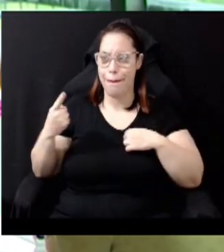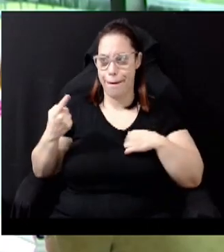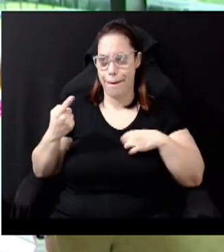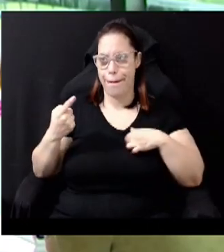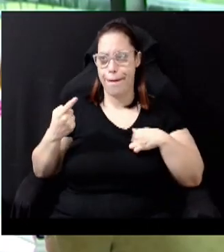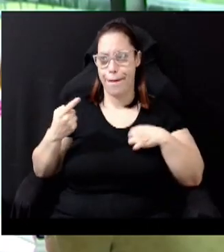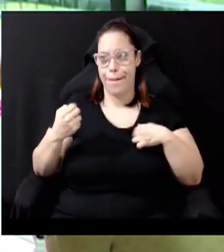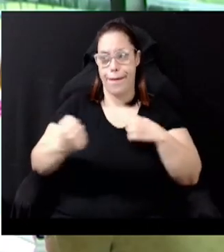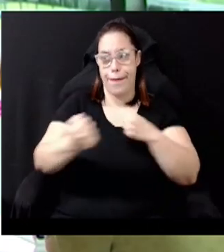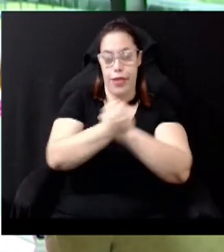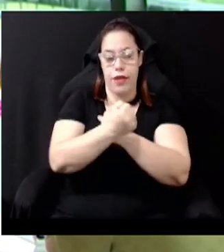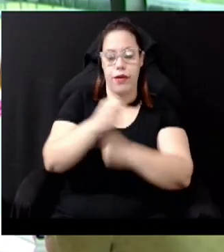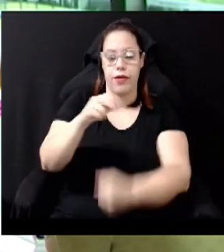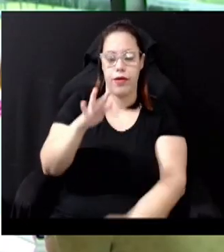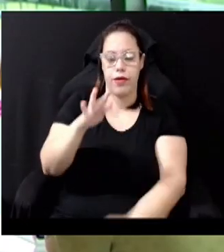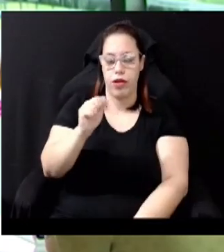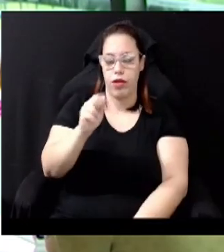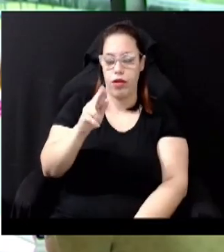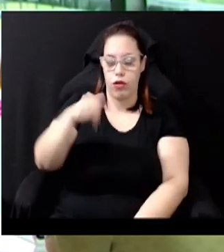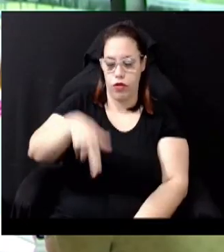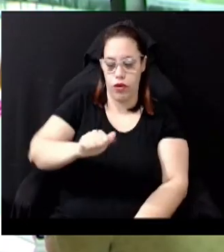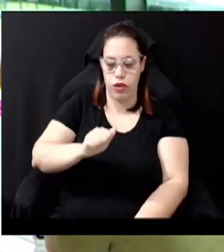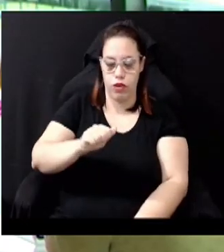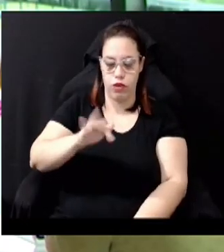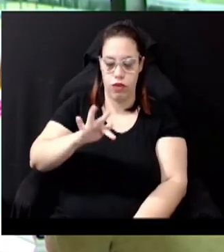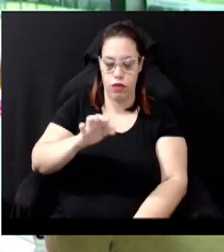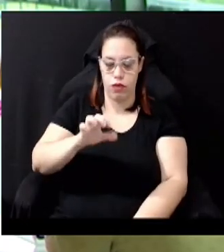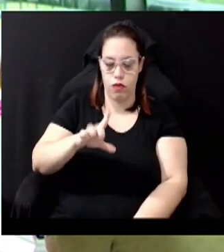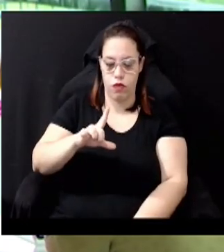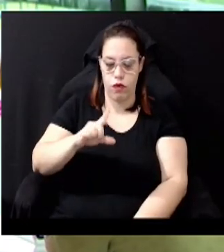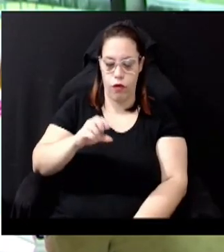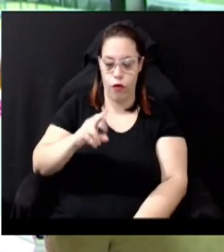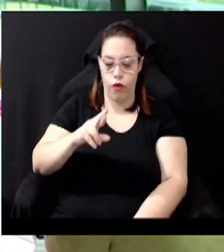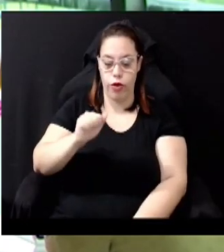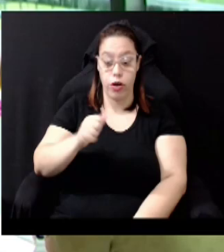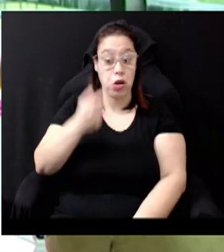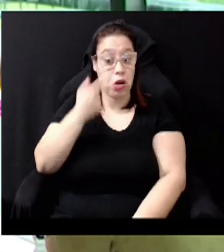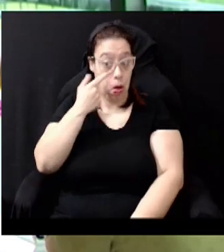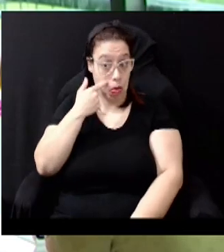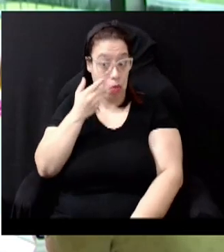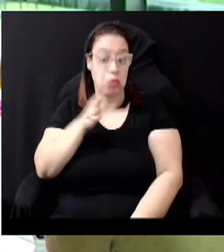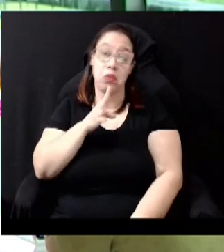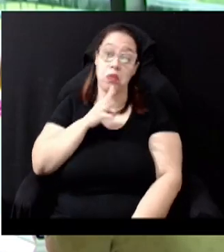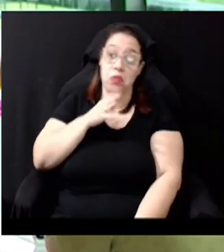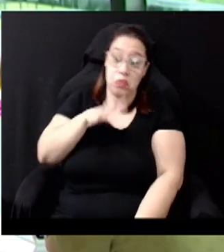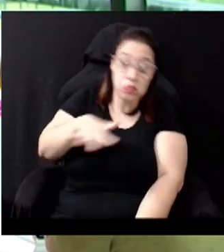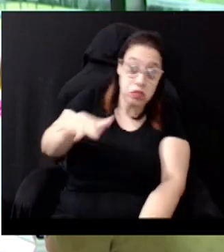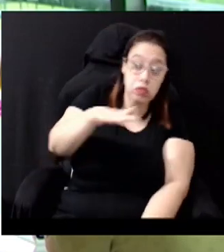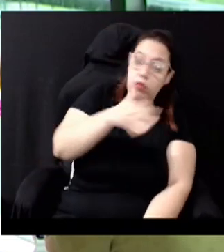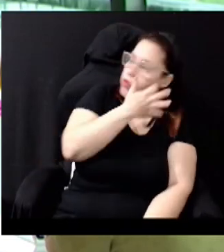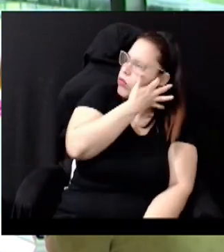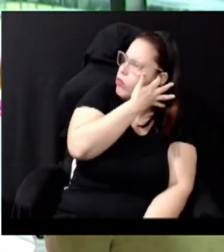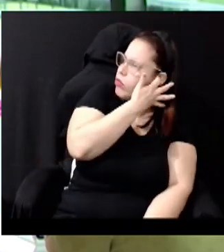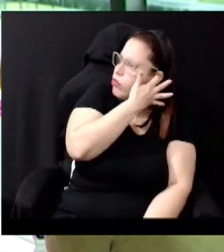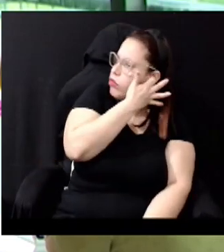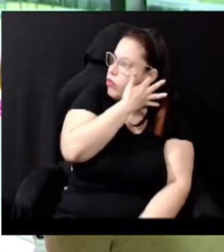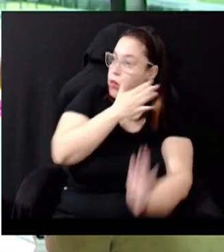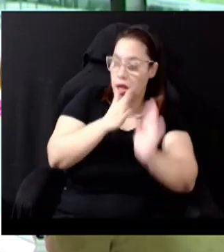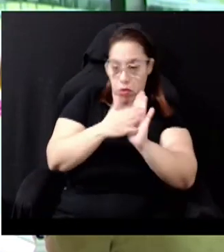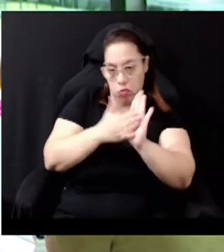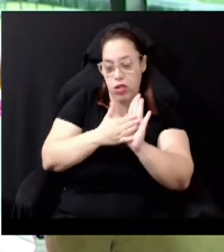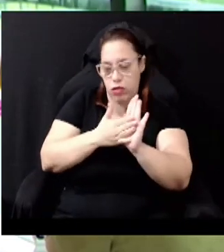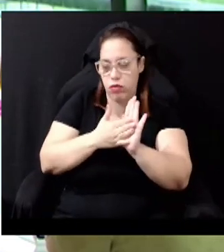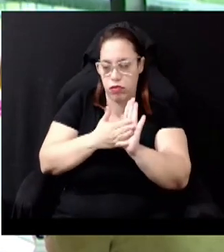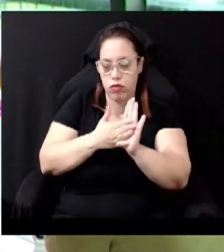fauna e flora, que é uma coisa mais visível, que todo mundo conhece, vê, é uma coisa que é mais tangível, né? Então isso passa pelas